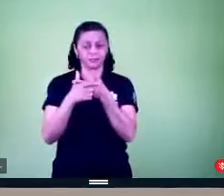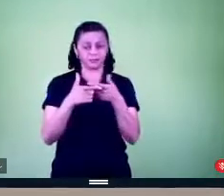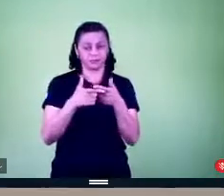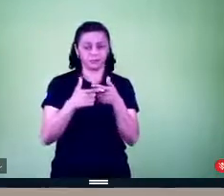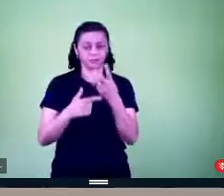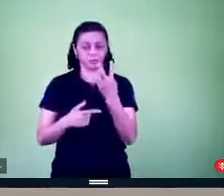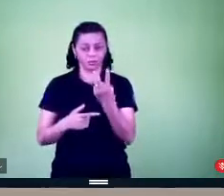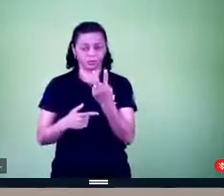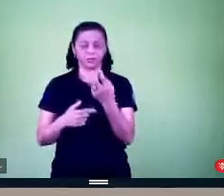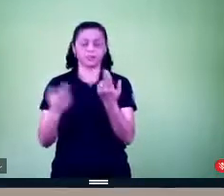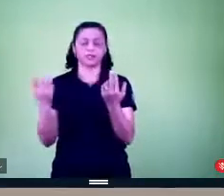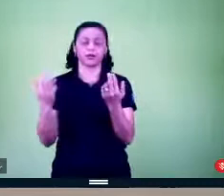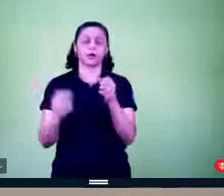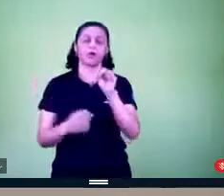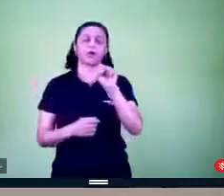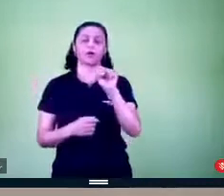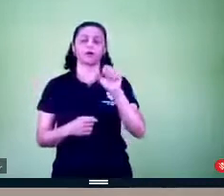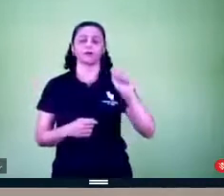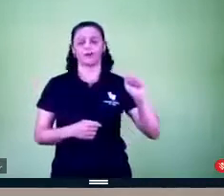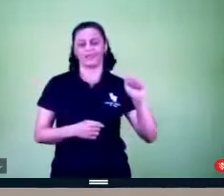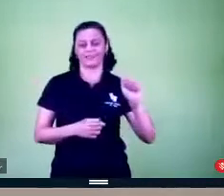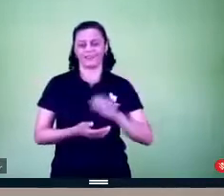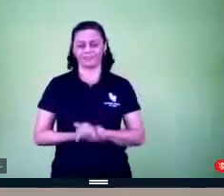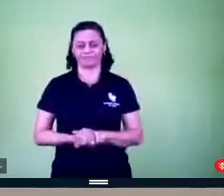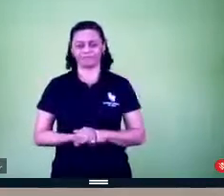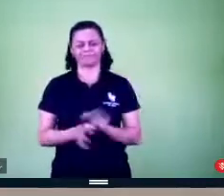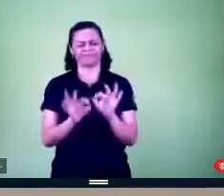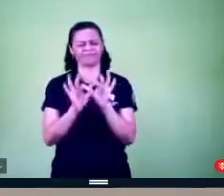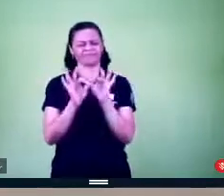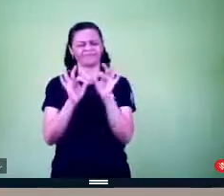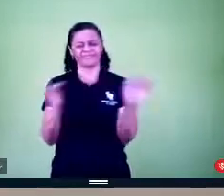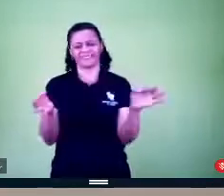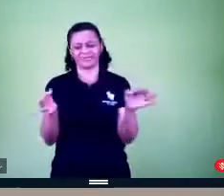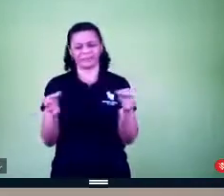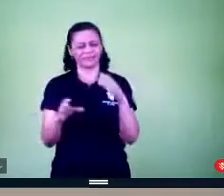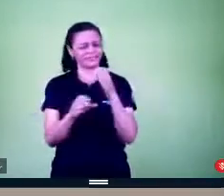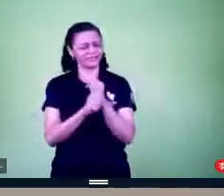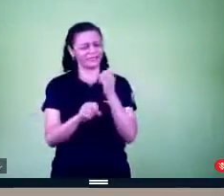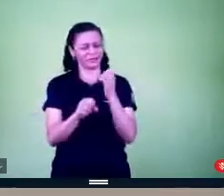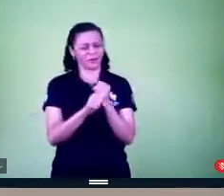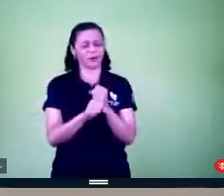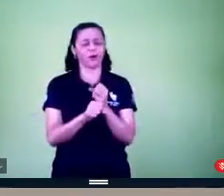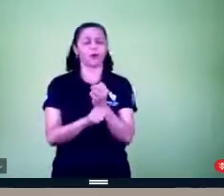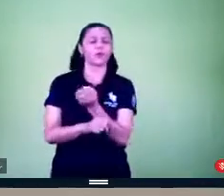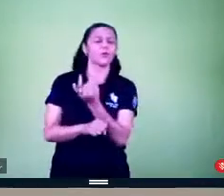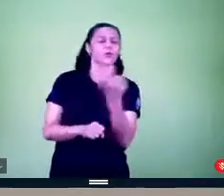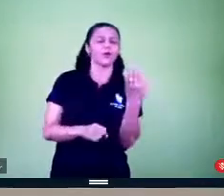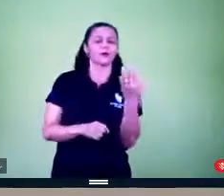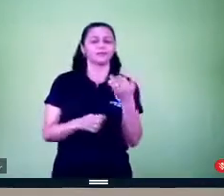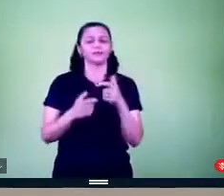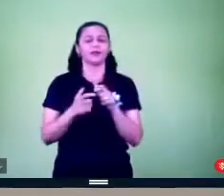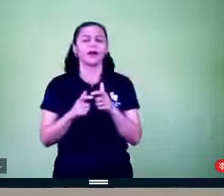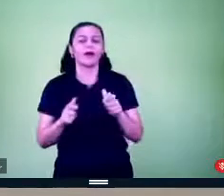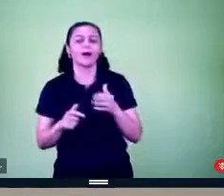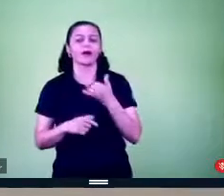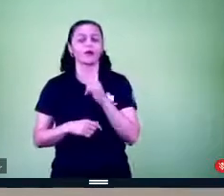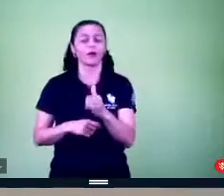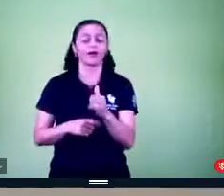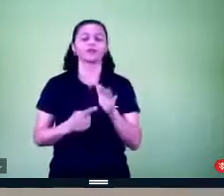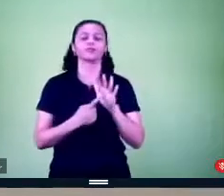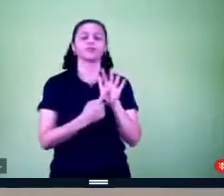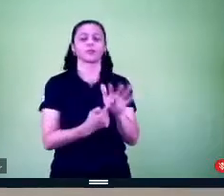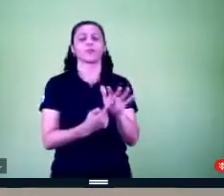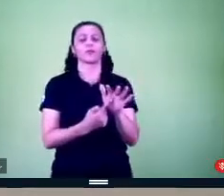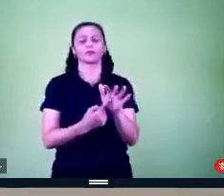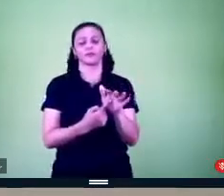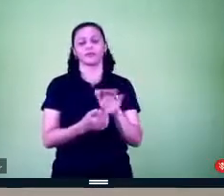Que simplicidade eu calcular quanto que é a corrente aparecendo nesse ramo aqui. Tá? Mesma coisa para o I2.